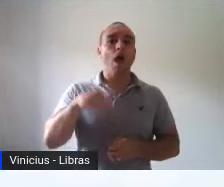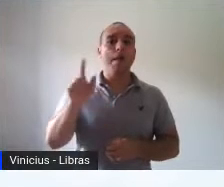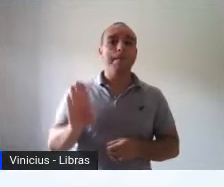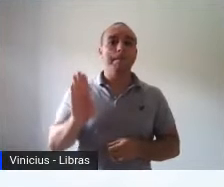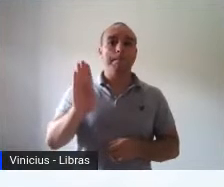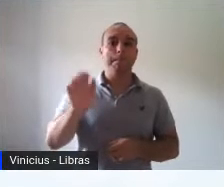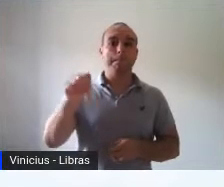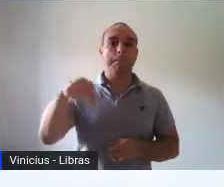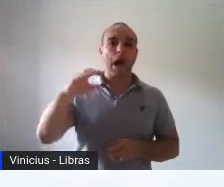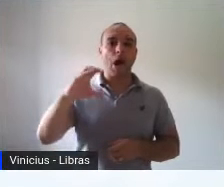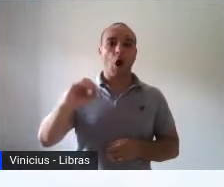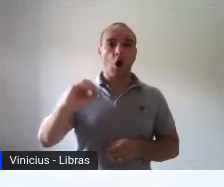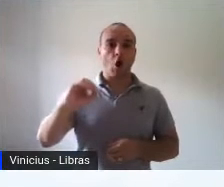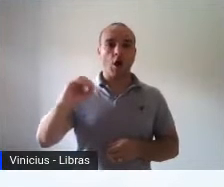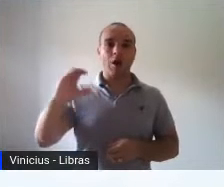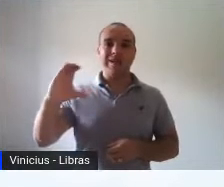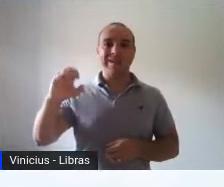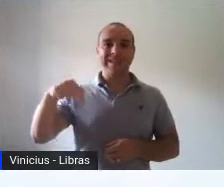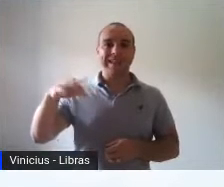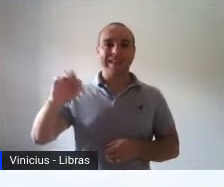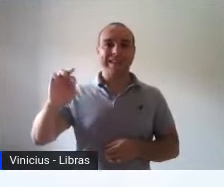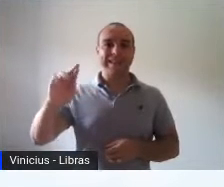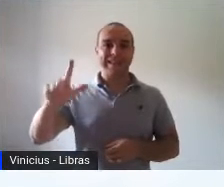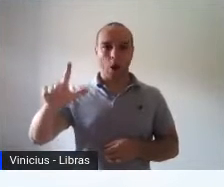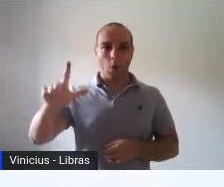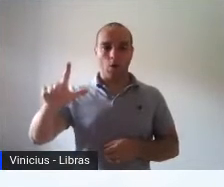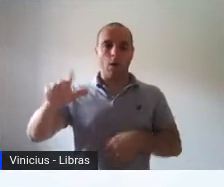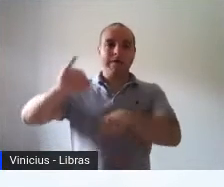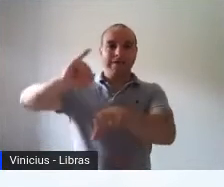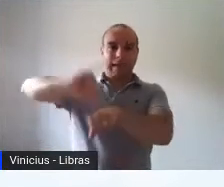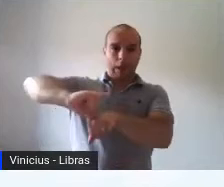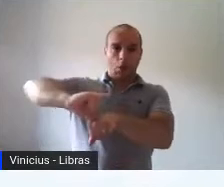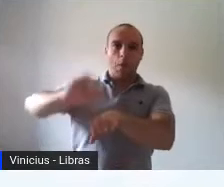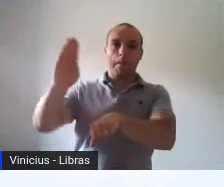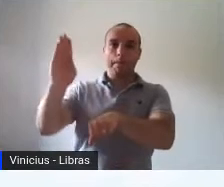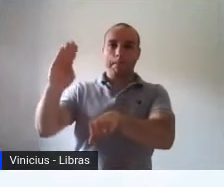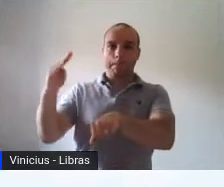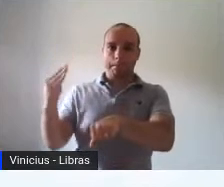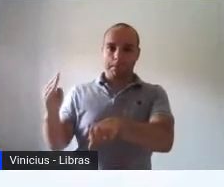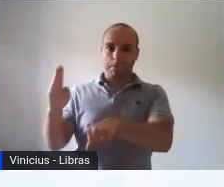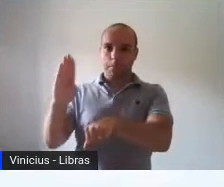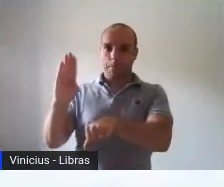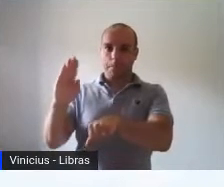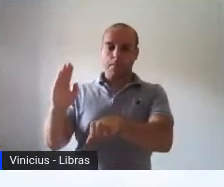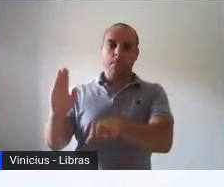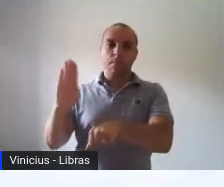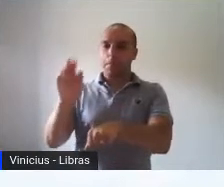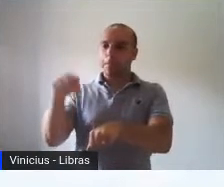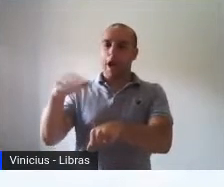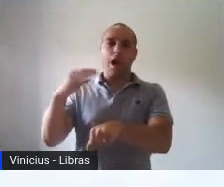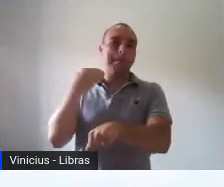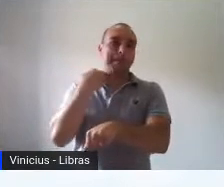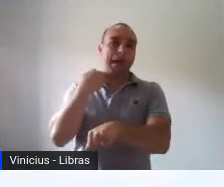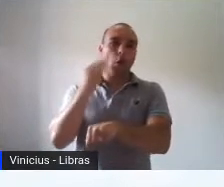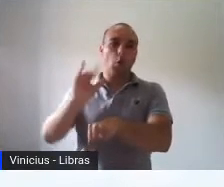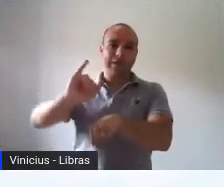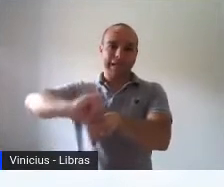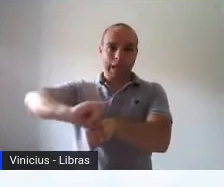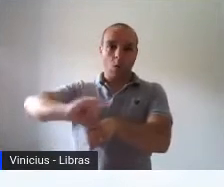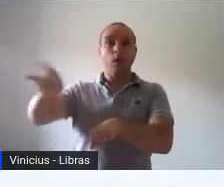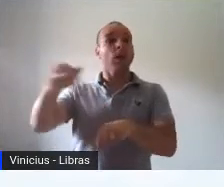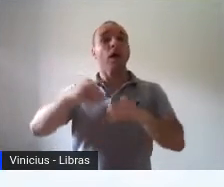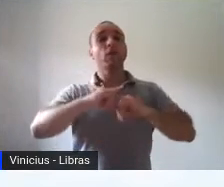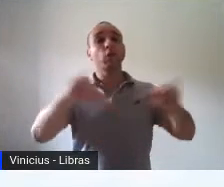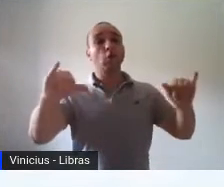o auxílio emergencial. Mentira, né? Na verdade, você tem vários fatores, né, que ocasionaram. Isso foi